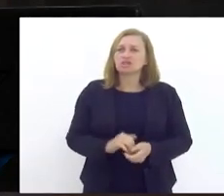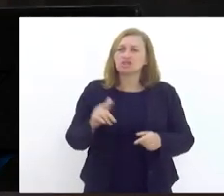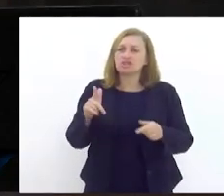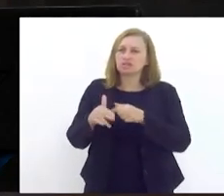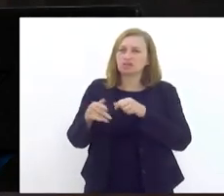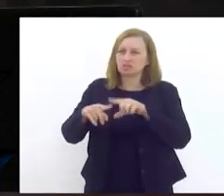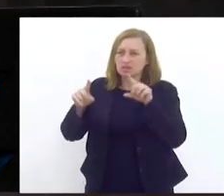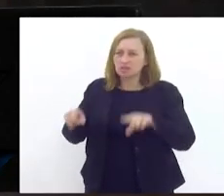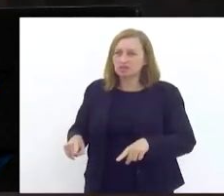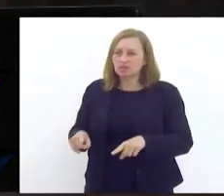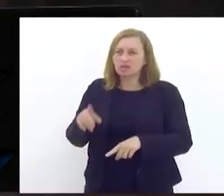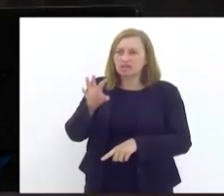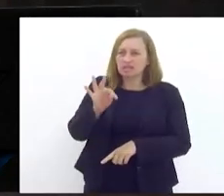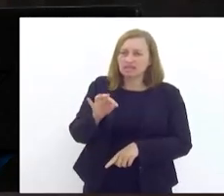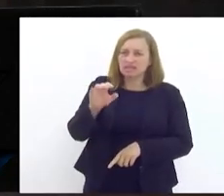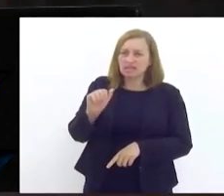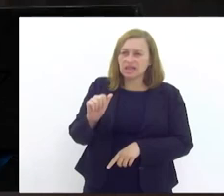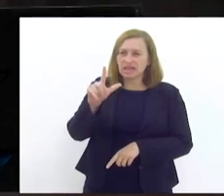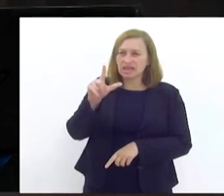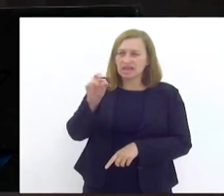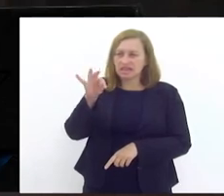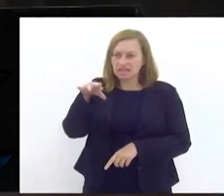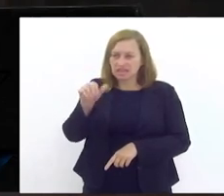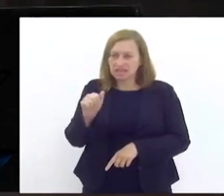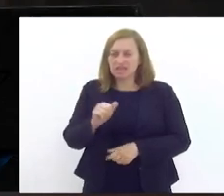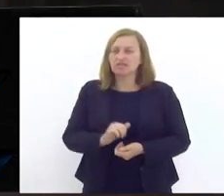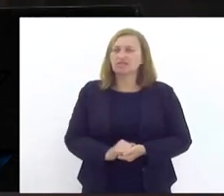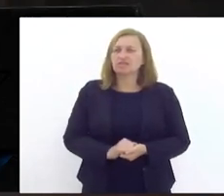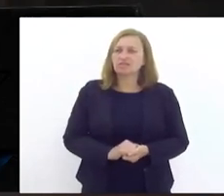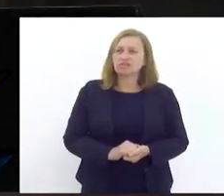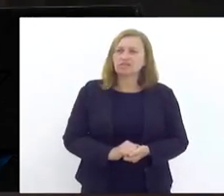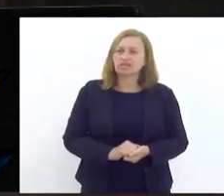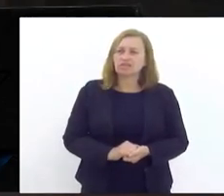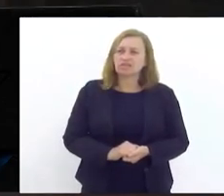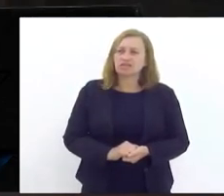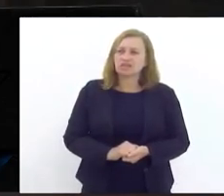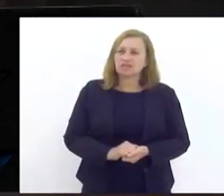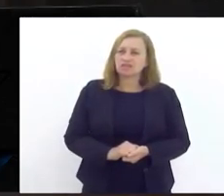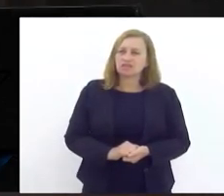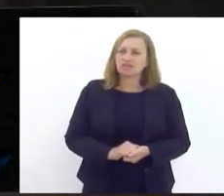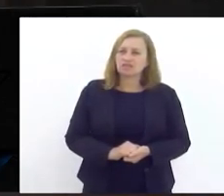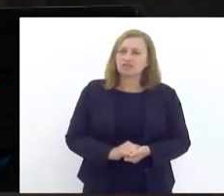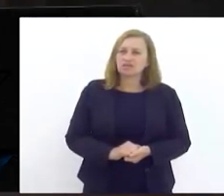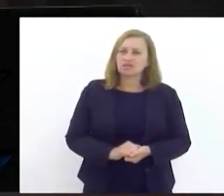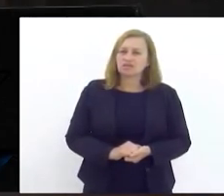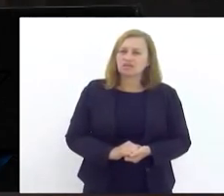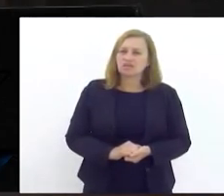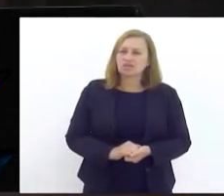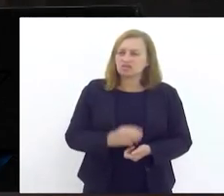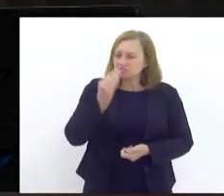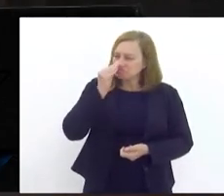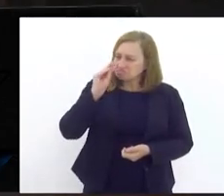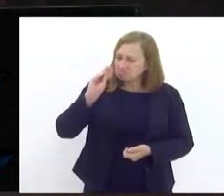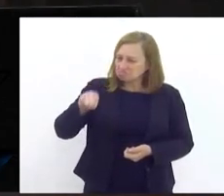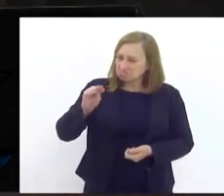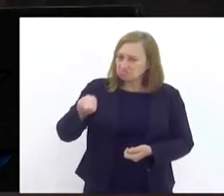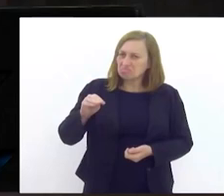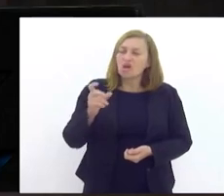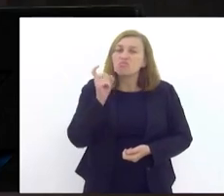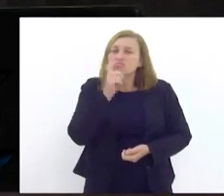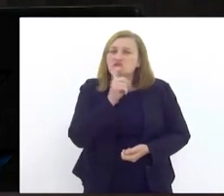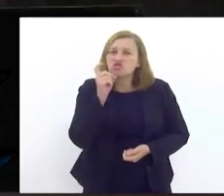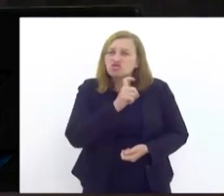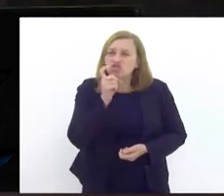dedicada Talita numa atitude de vexatória de exposição foi mentiroso